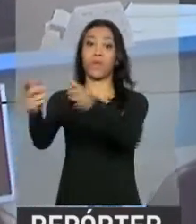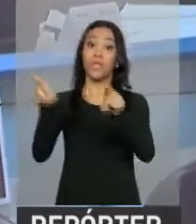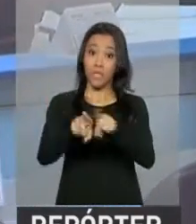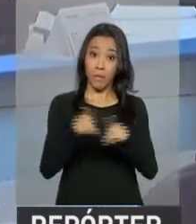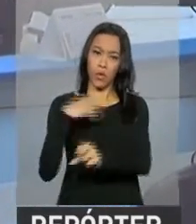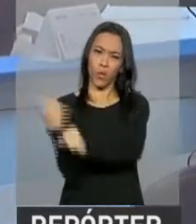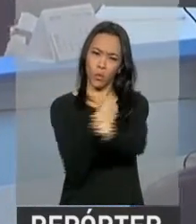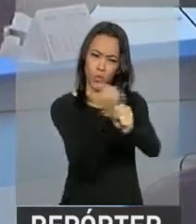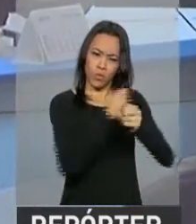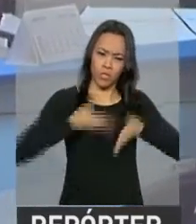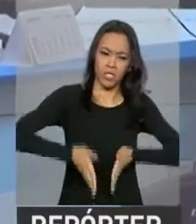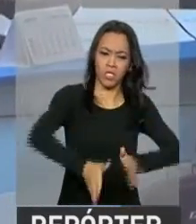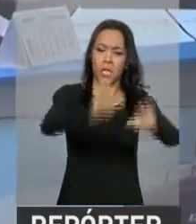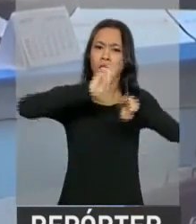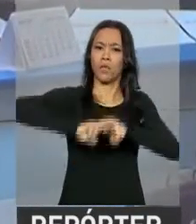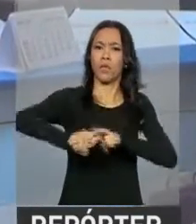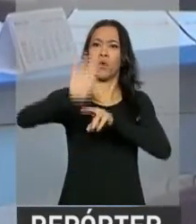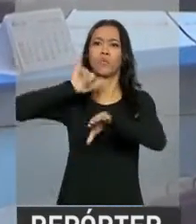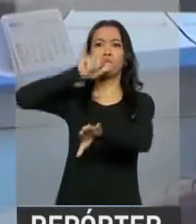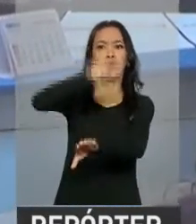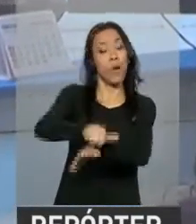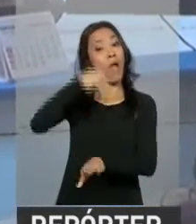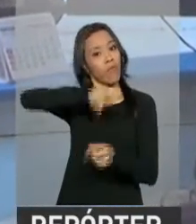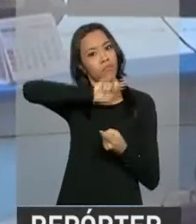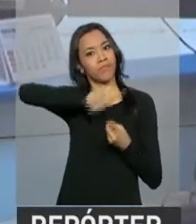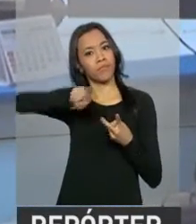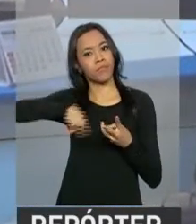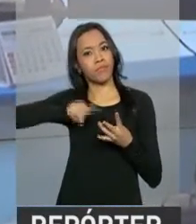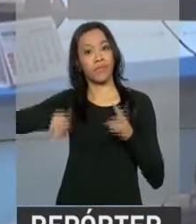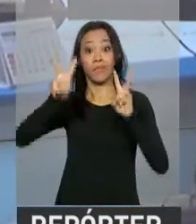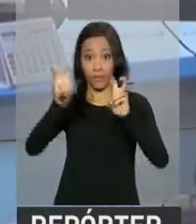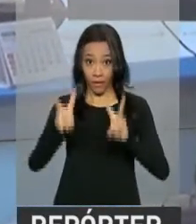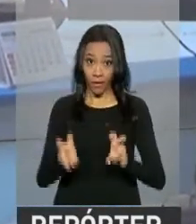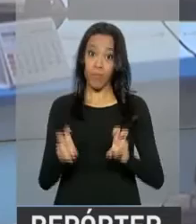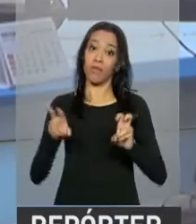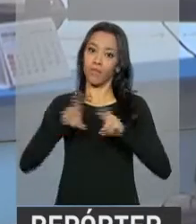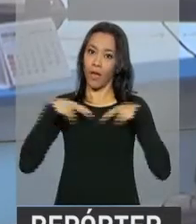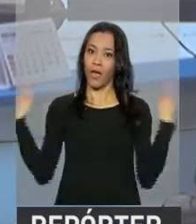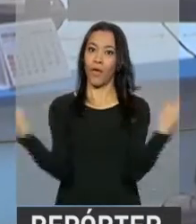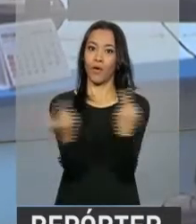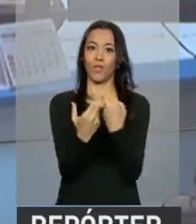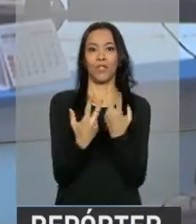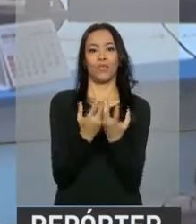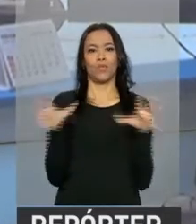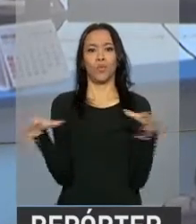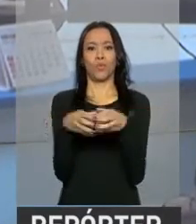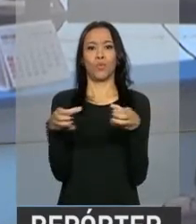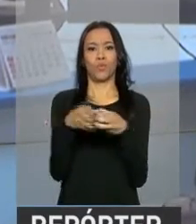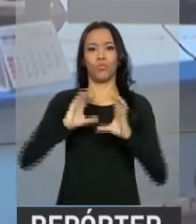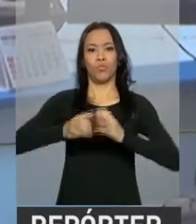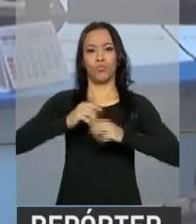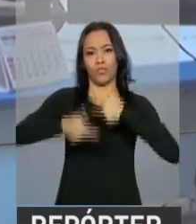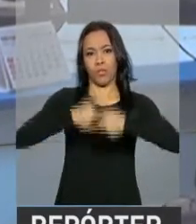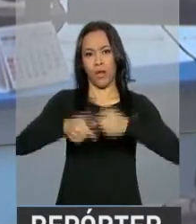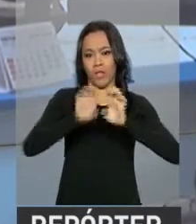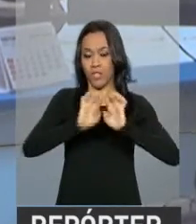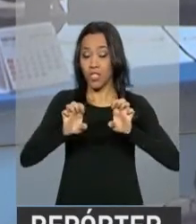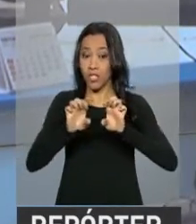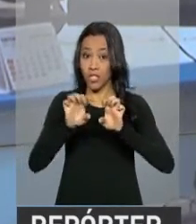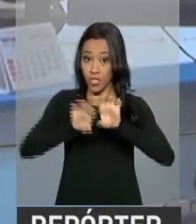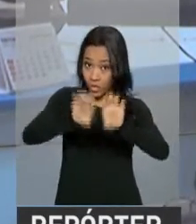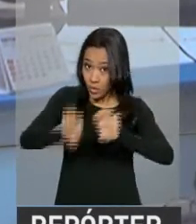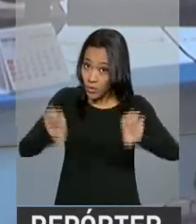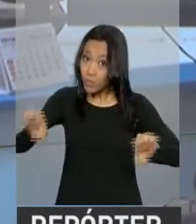e aeroportos foram alguns dos temas tratados na primeira reunião do núcleo de infraestrutura a idéia é promover a